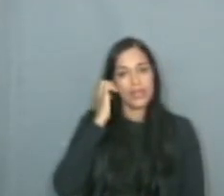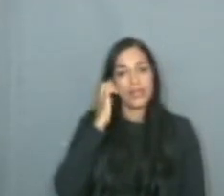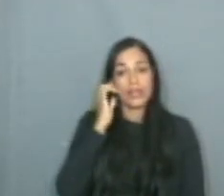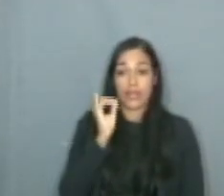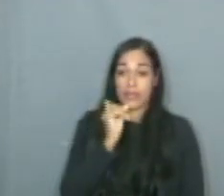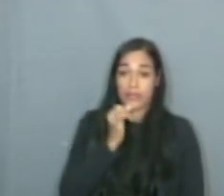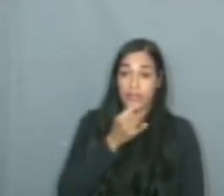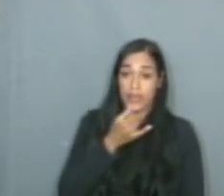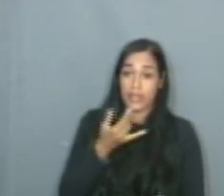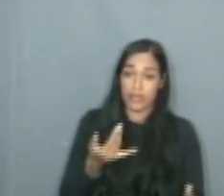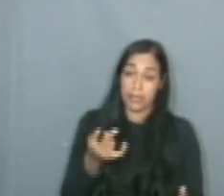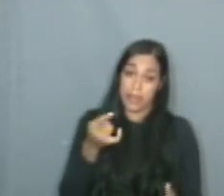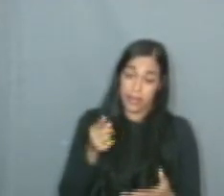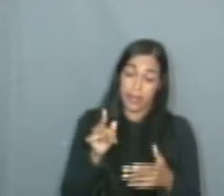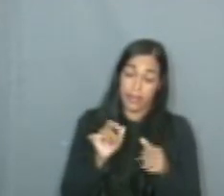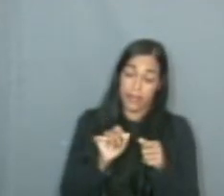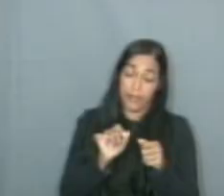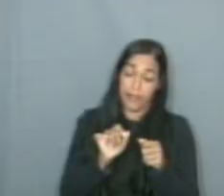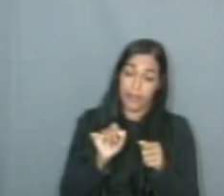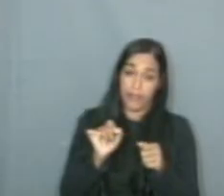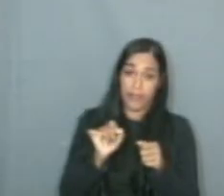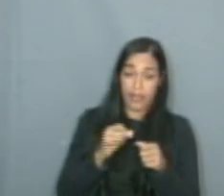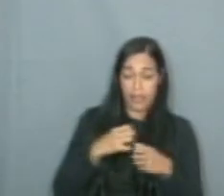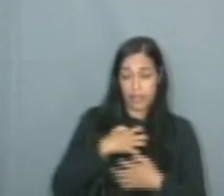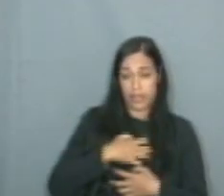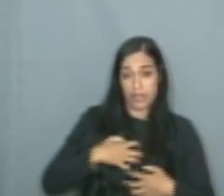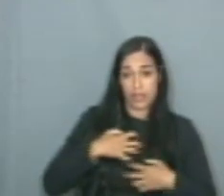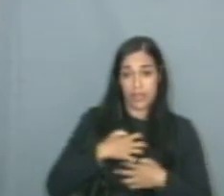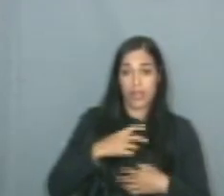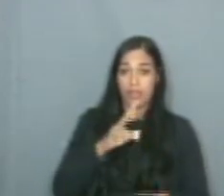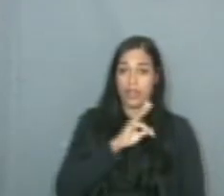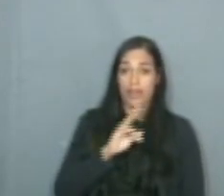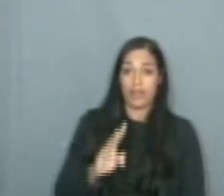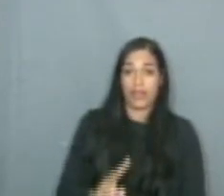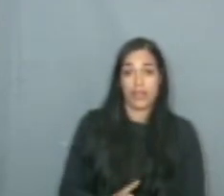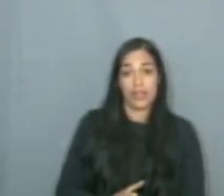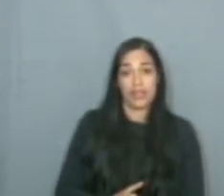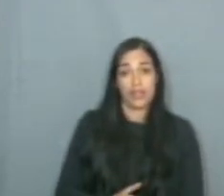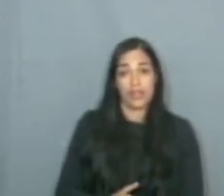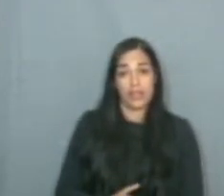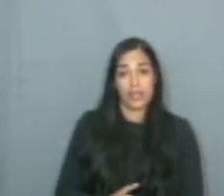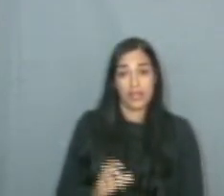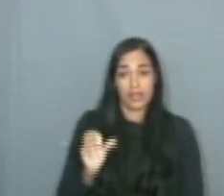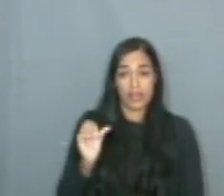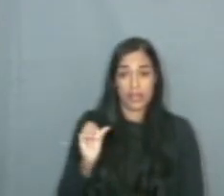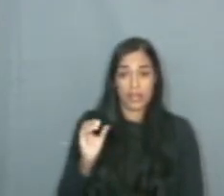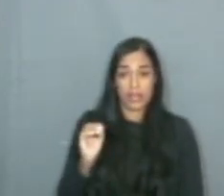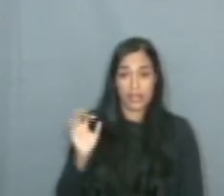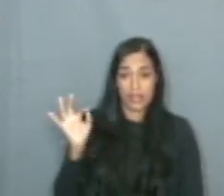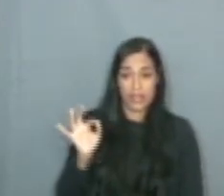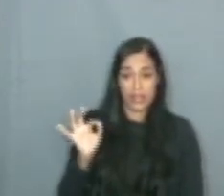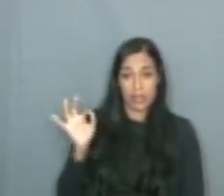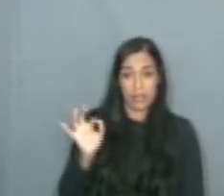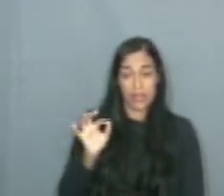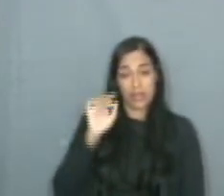Infelizmente, a senhora vai ficar chateada, então. Vereadora, a senhora falou que 60% são negros em